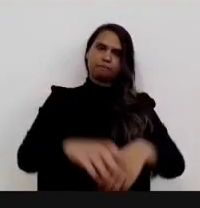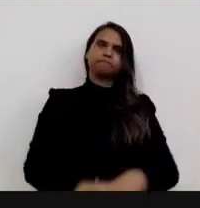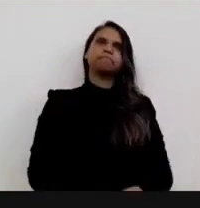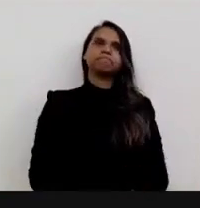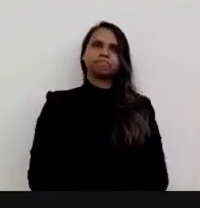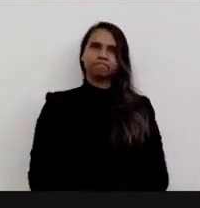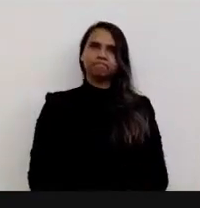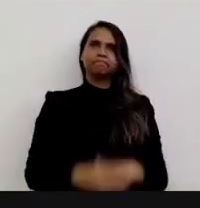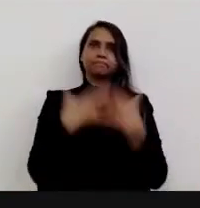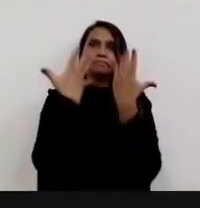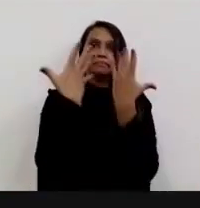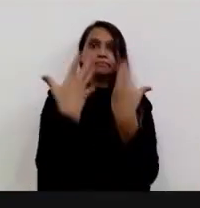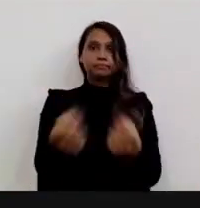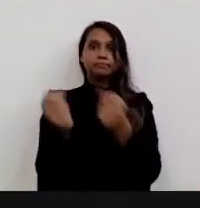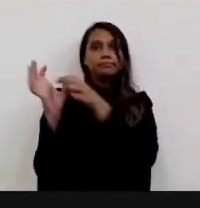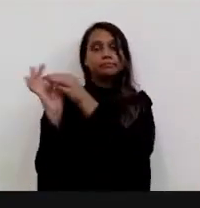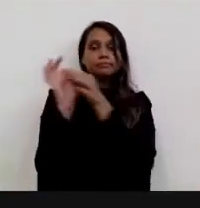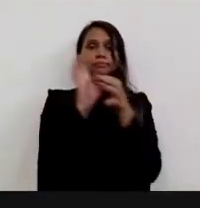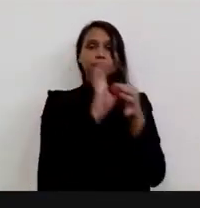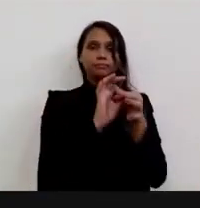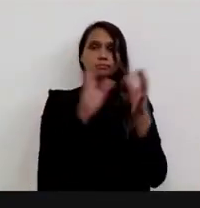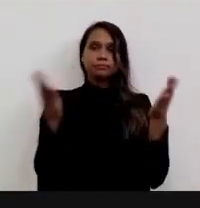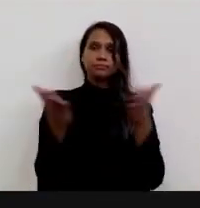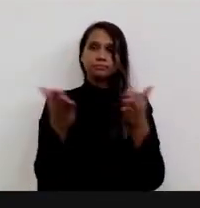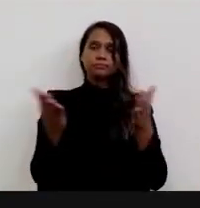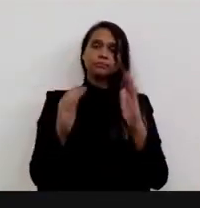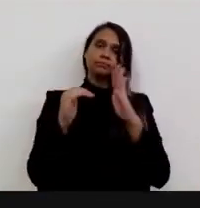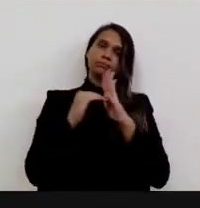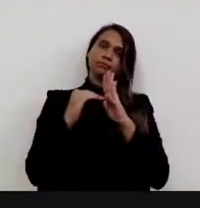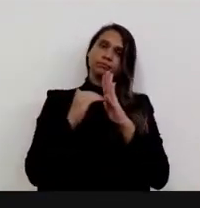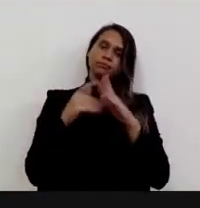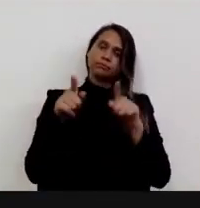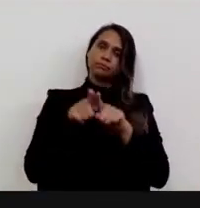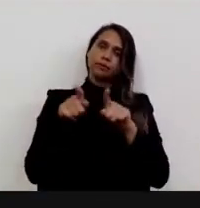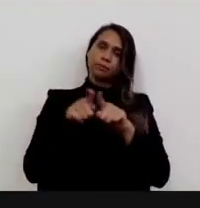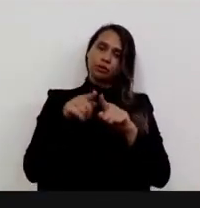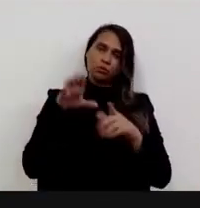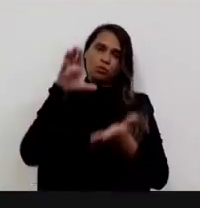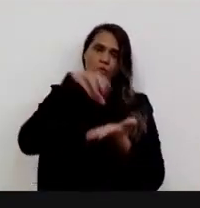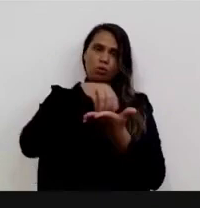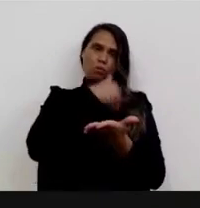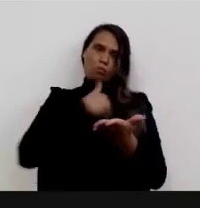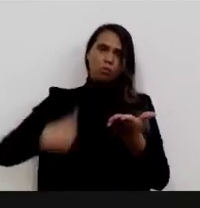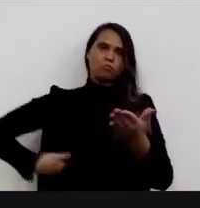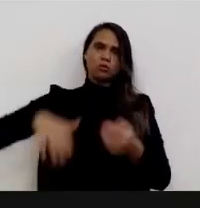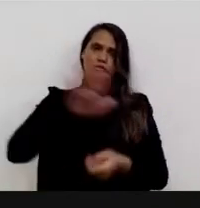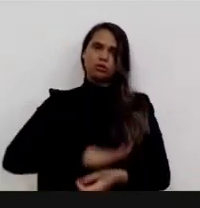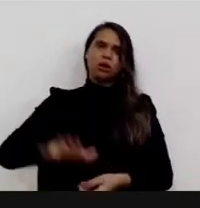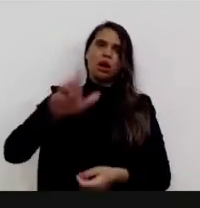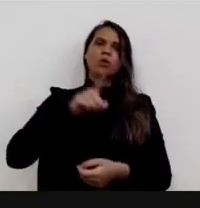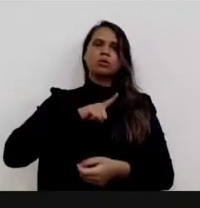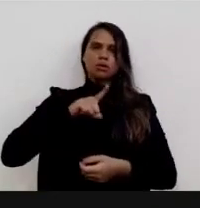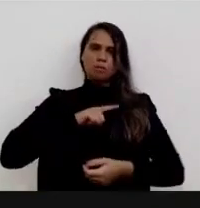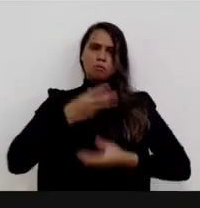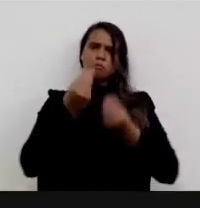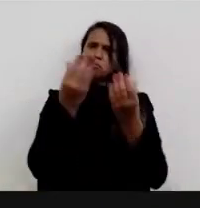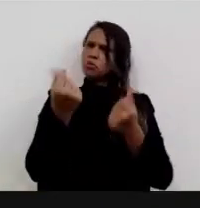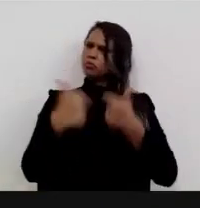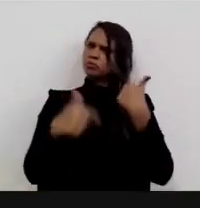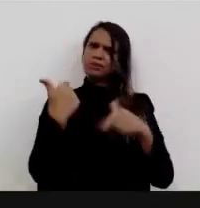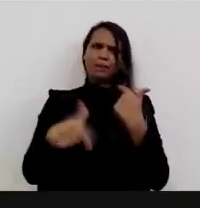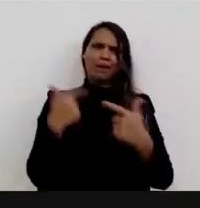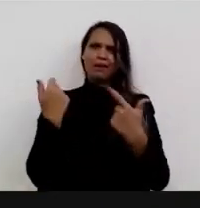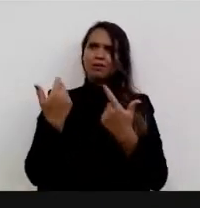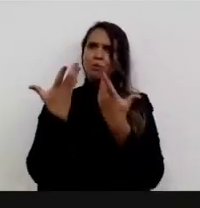Vamos lá, falar um pouquinho do nosso contexto atual, tanto na Câmara dos Deputados quanto nos órgãos públicos em geral. Estamos com a demanda de trabalho cada